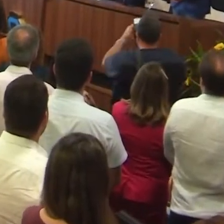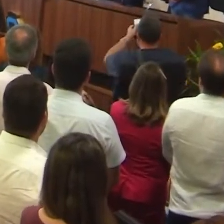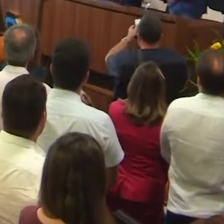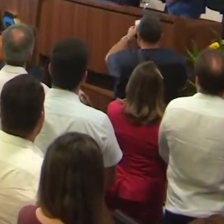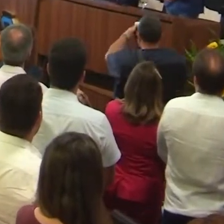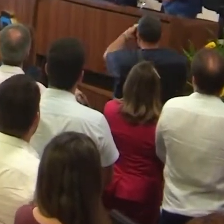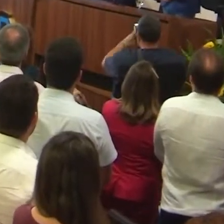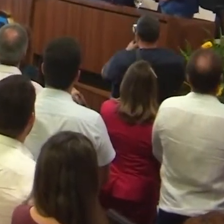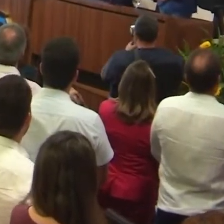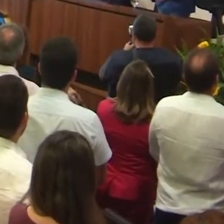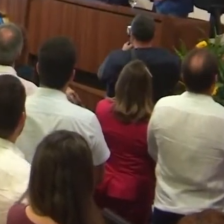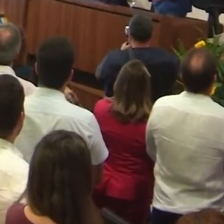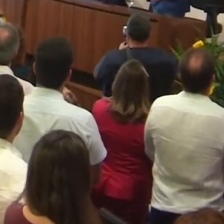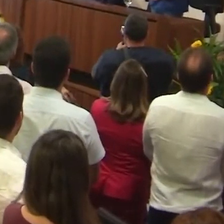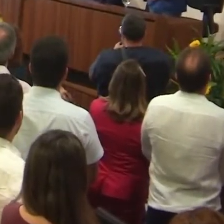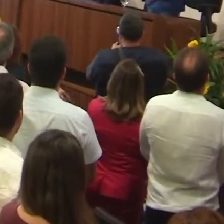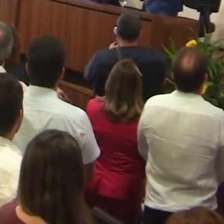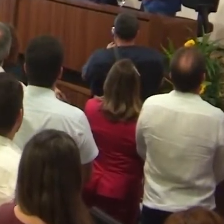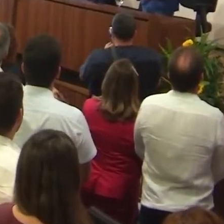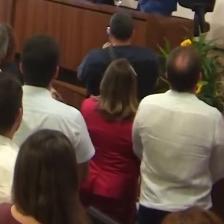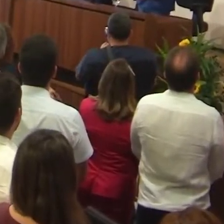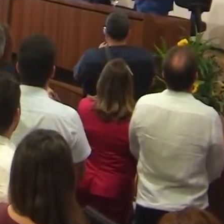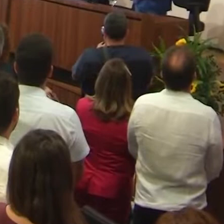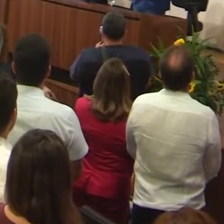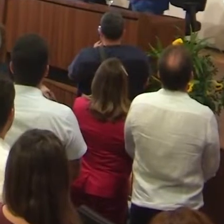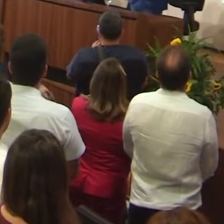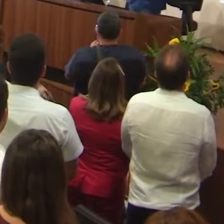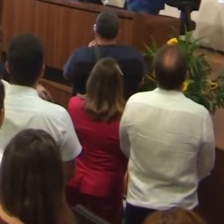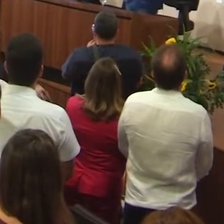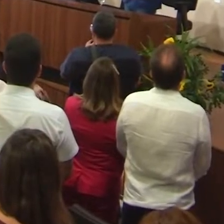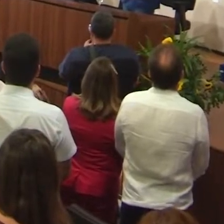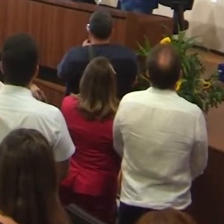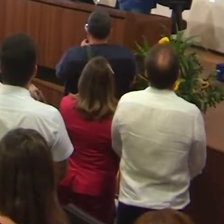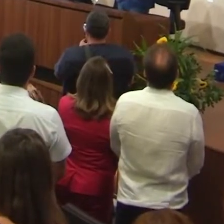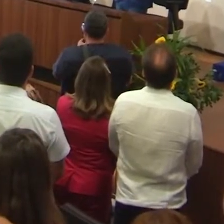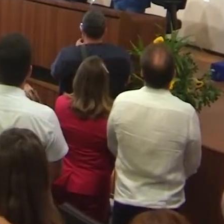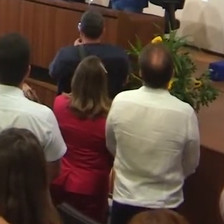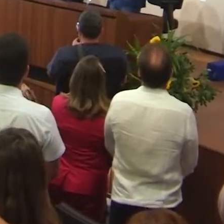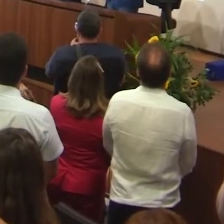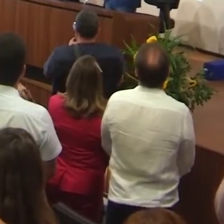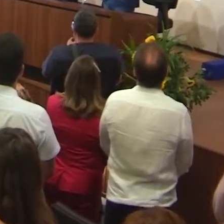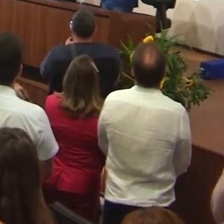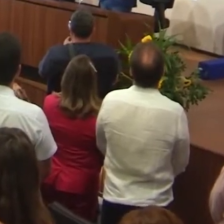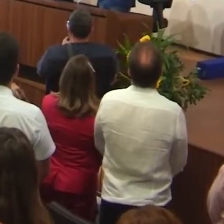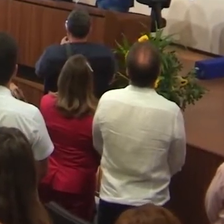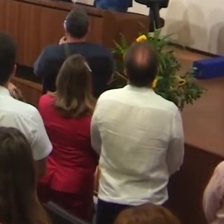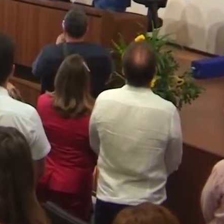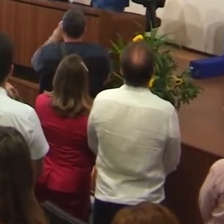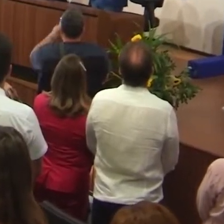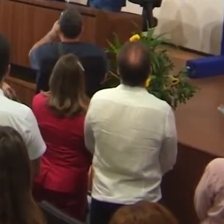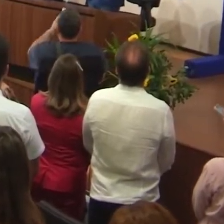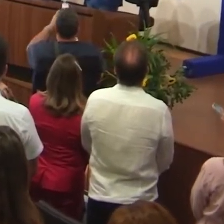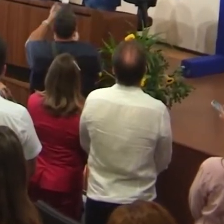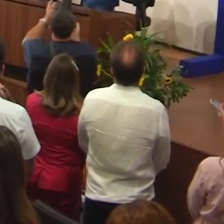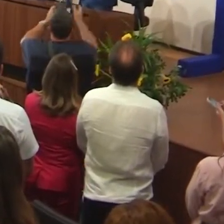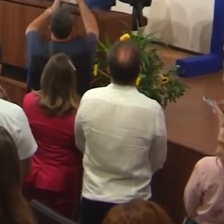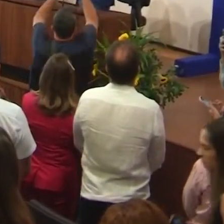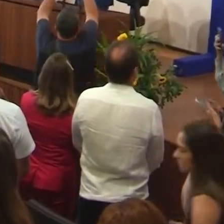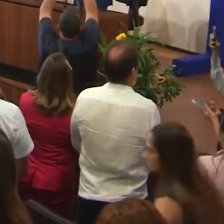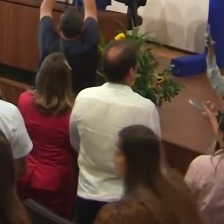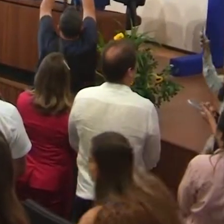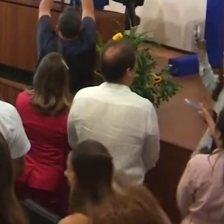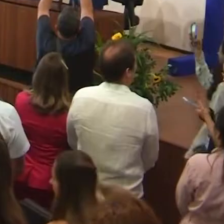som do mar e a luz do céu profundo, fulguras obras e florão da